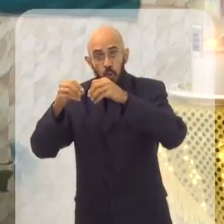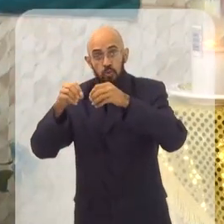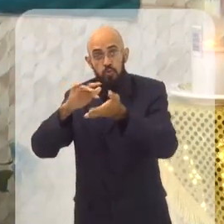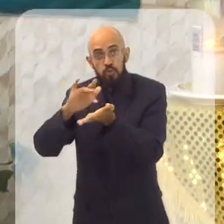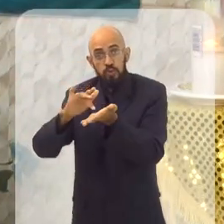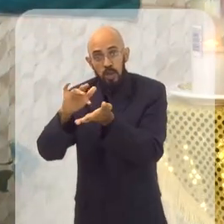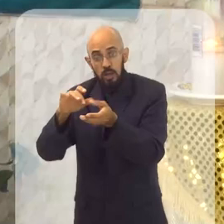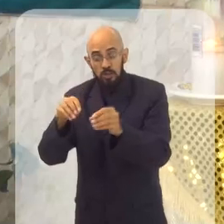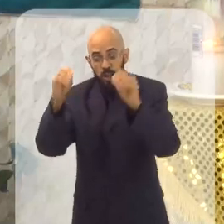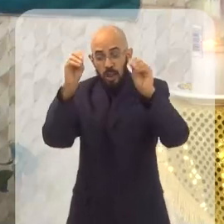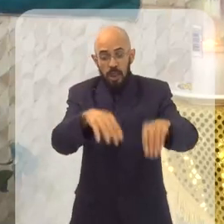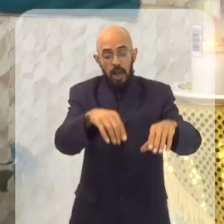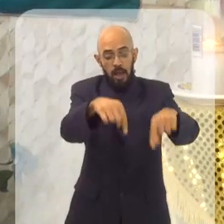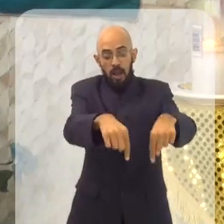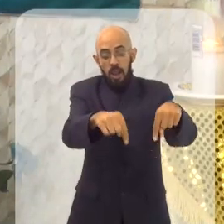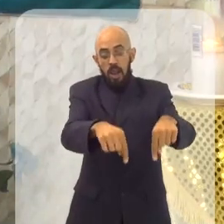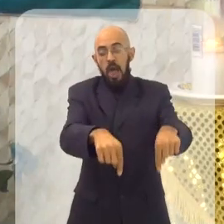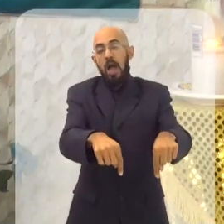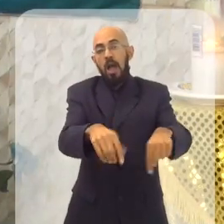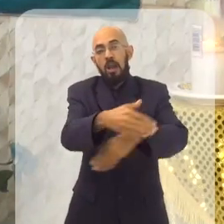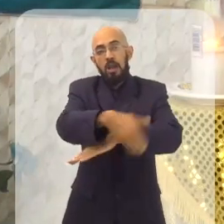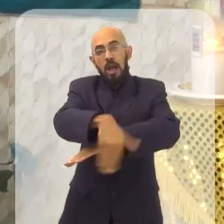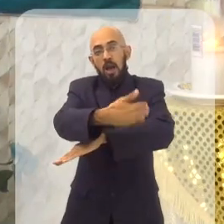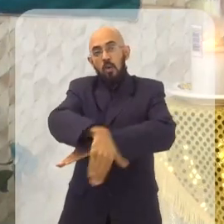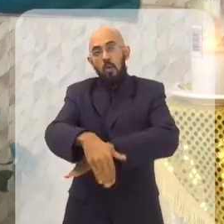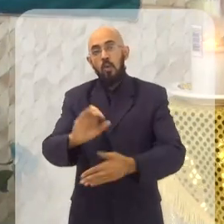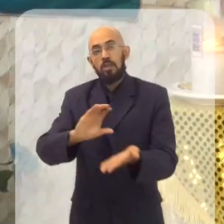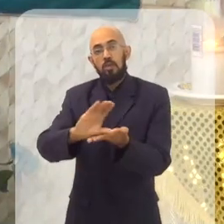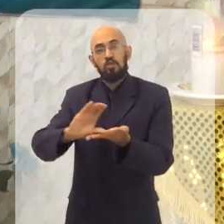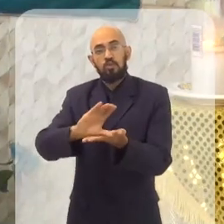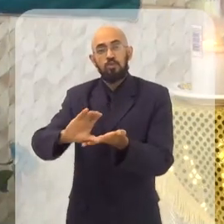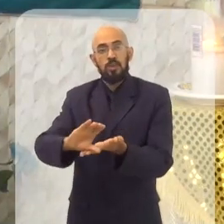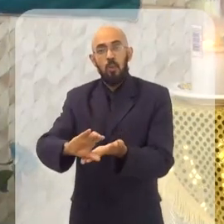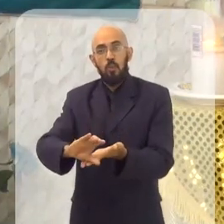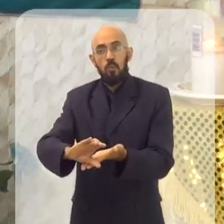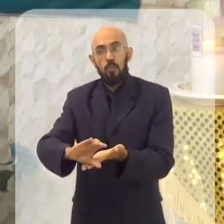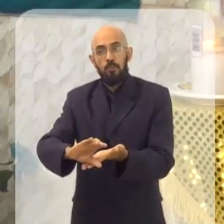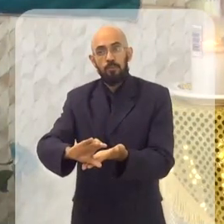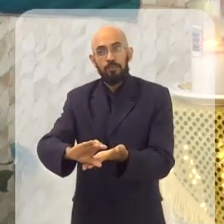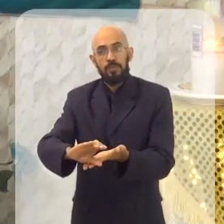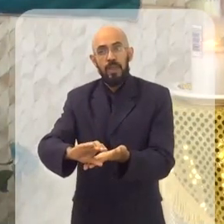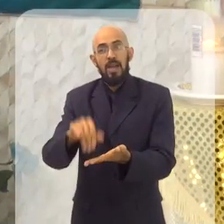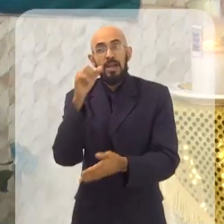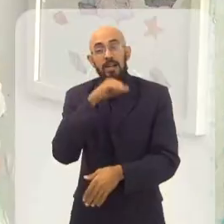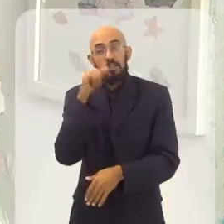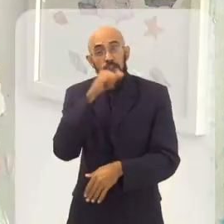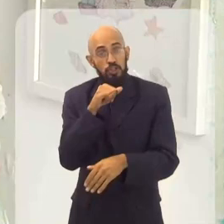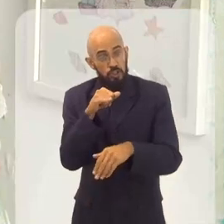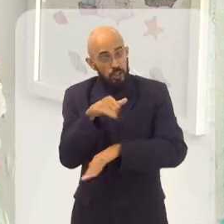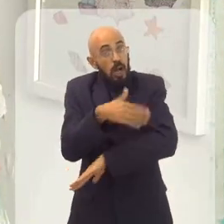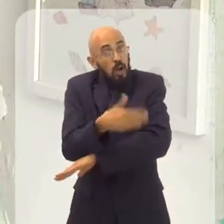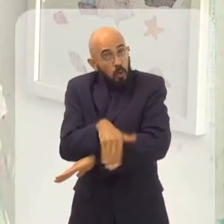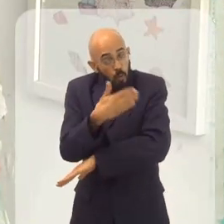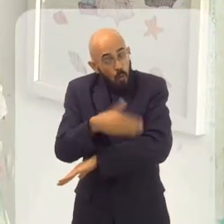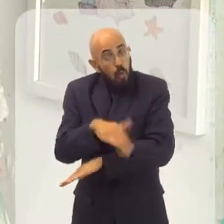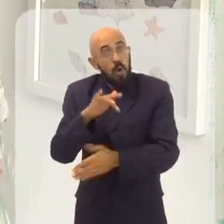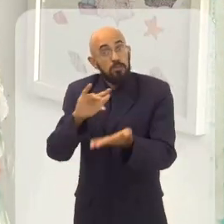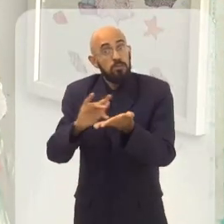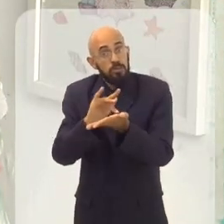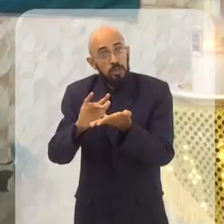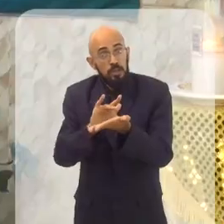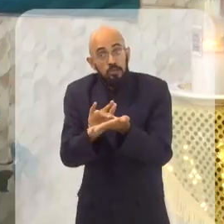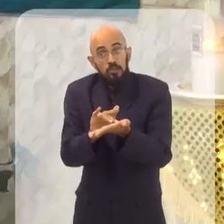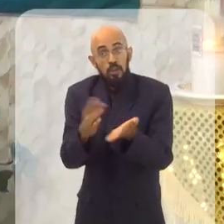e colocaram ali, na Rua da Constituição, a antiga Rua dos Ciganos. E